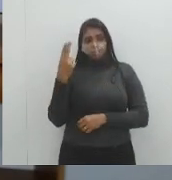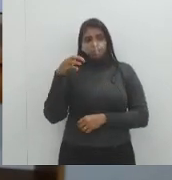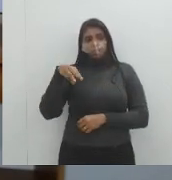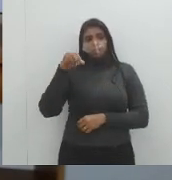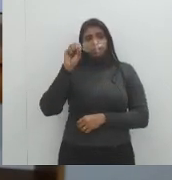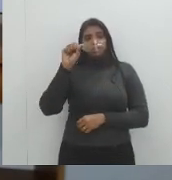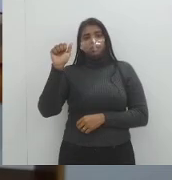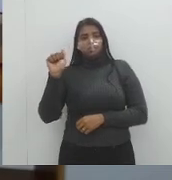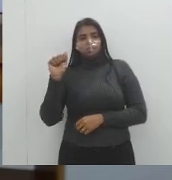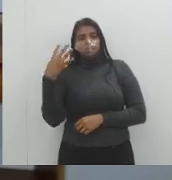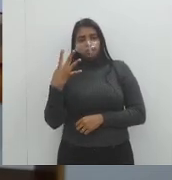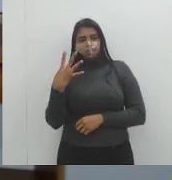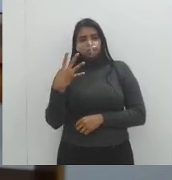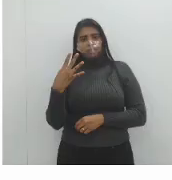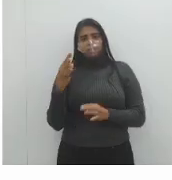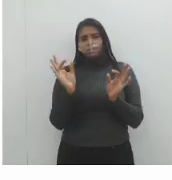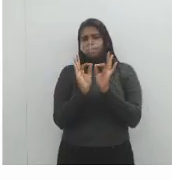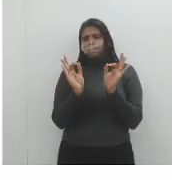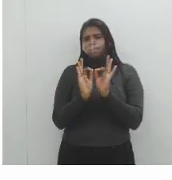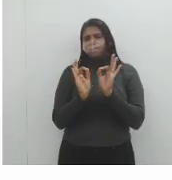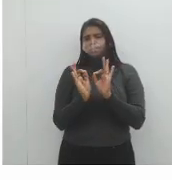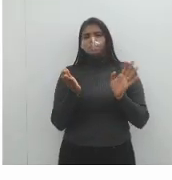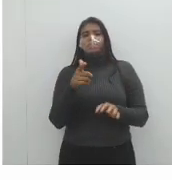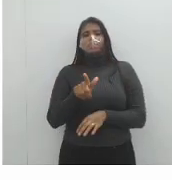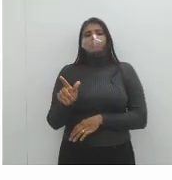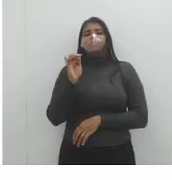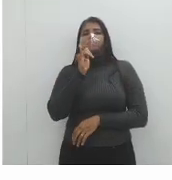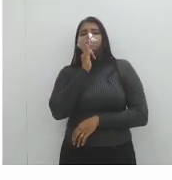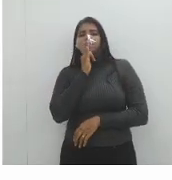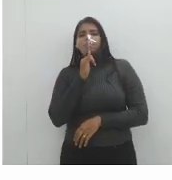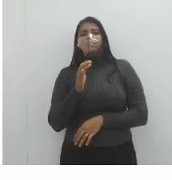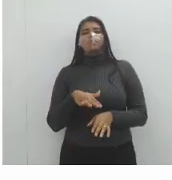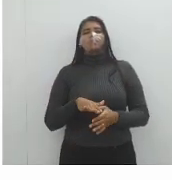Muito simples, tá? Aqui no próximo exemplo,